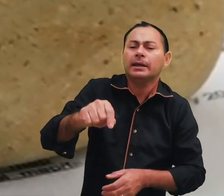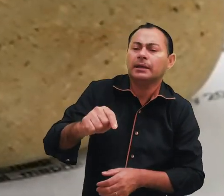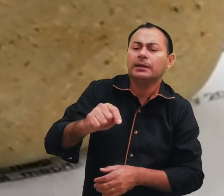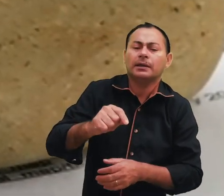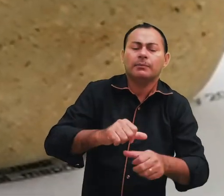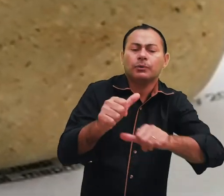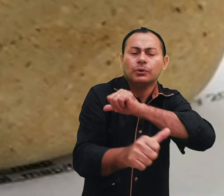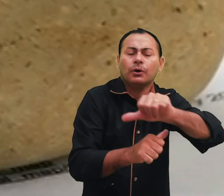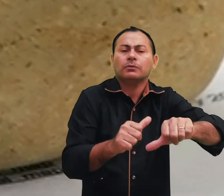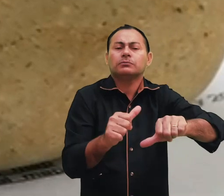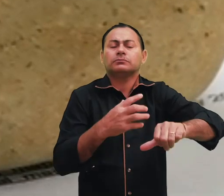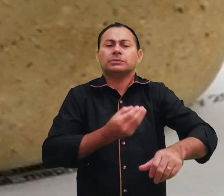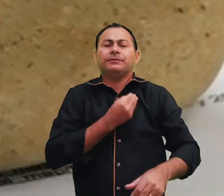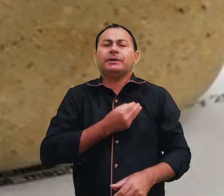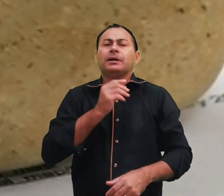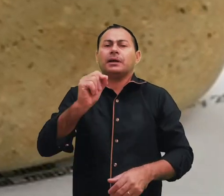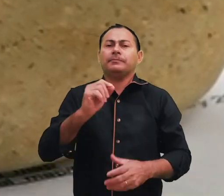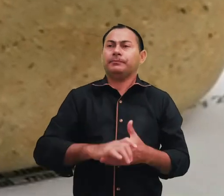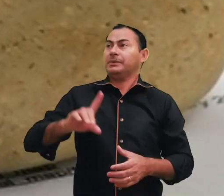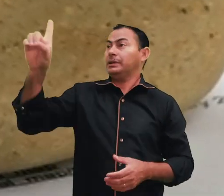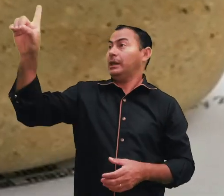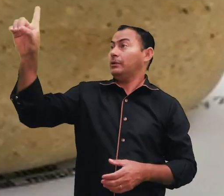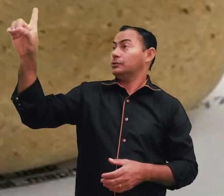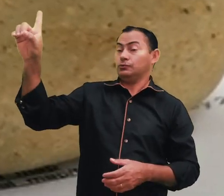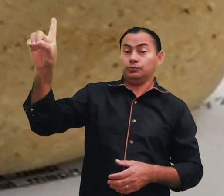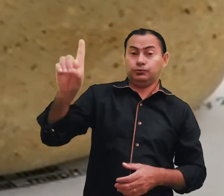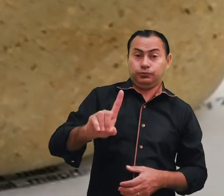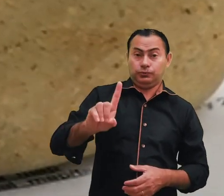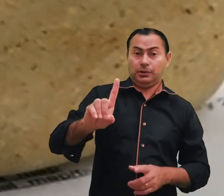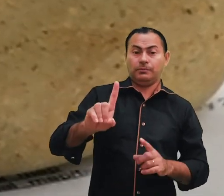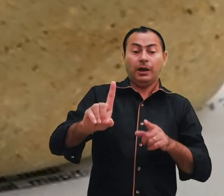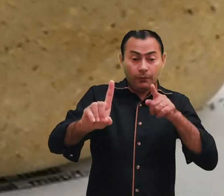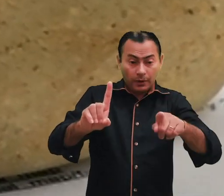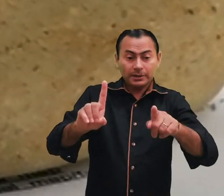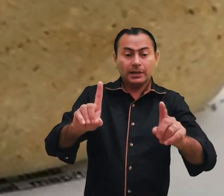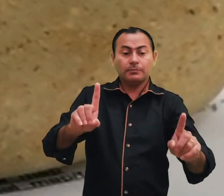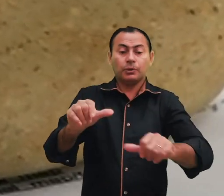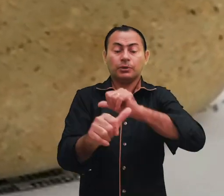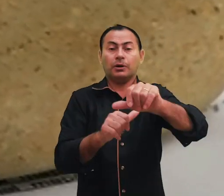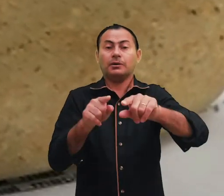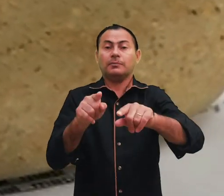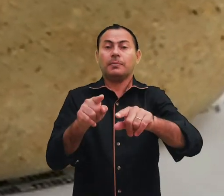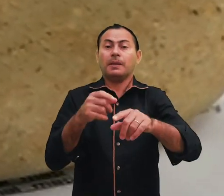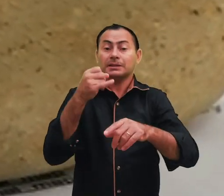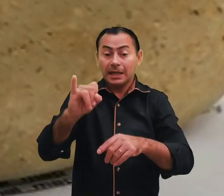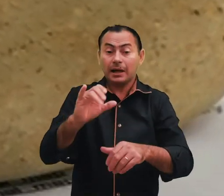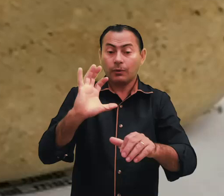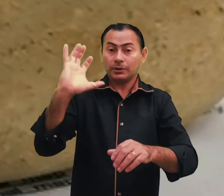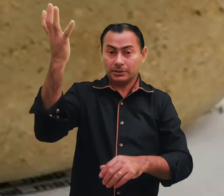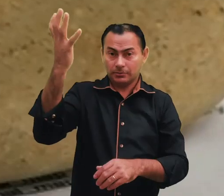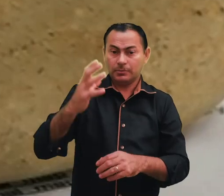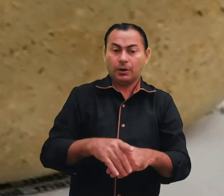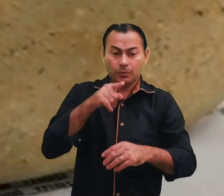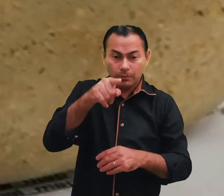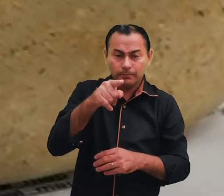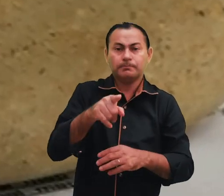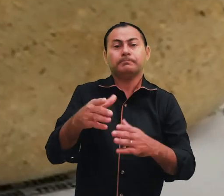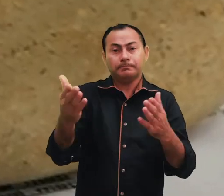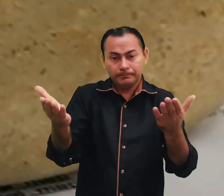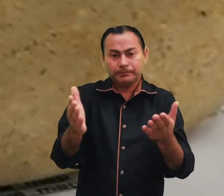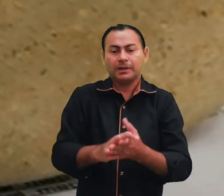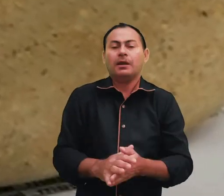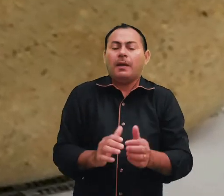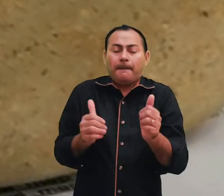que saiu do lugar? Deus não saiu do lugar. Você saiu. Se foi isso que aconteceu com você,